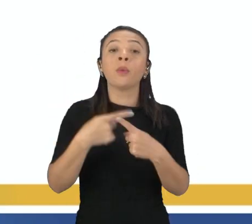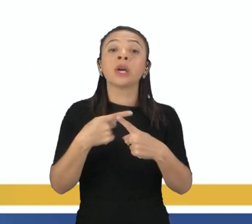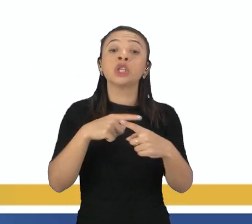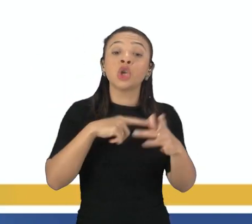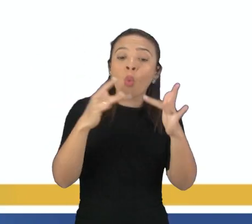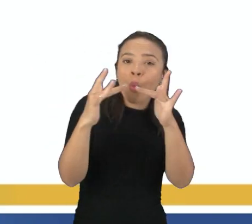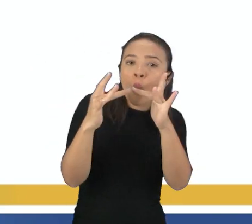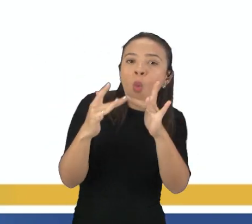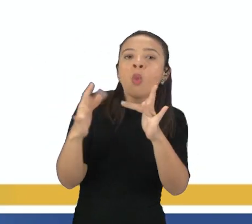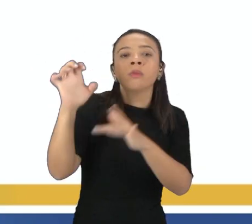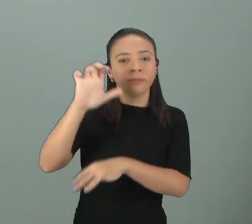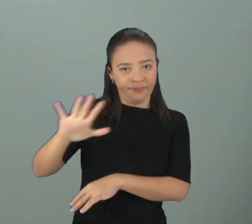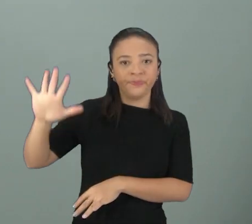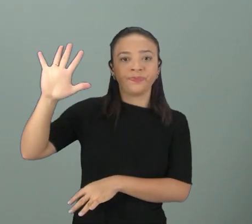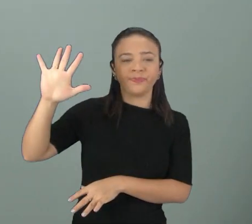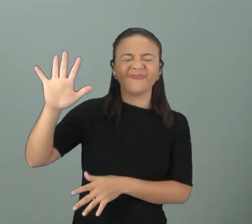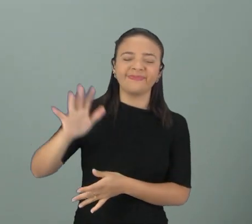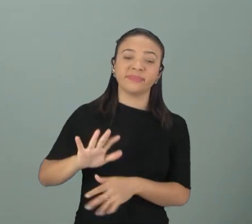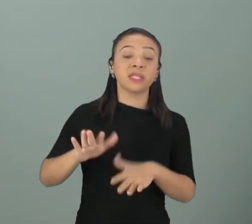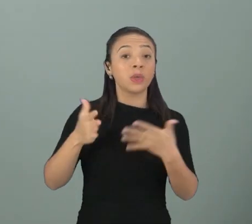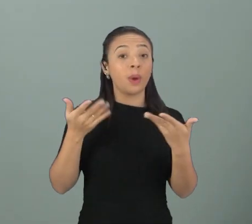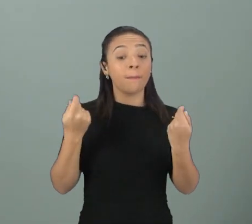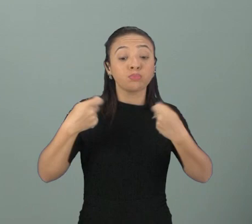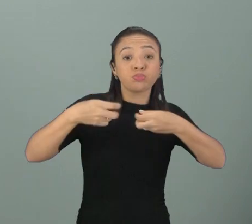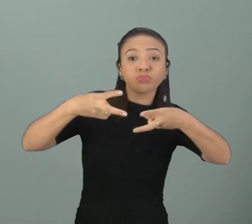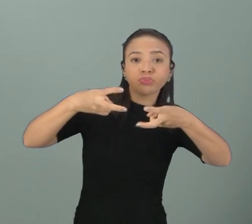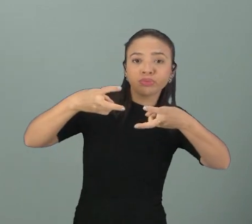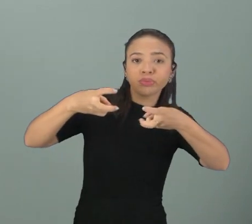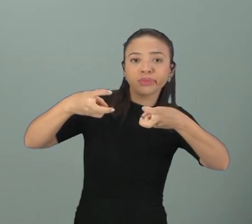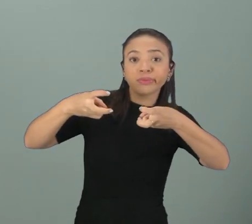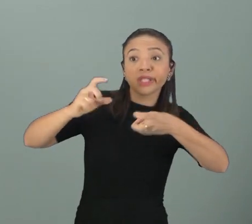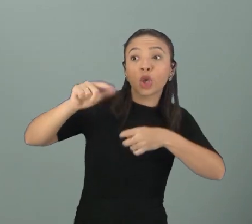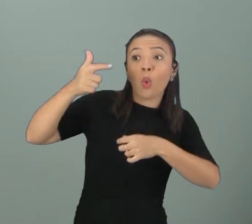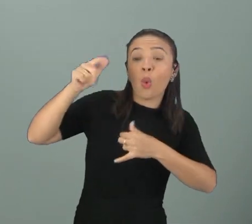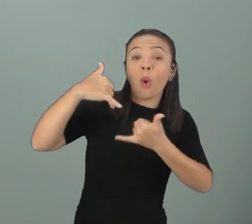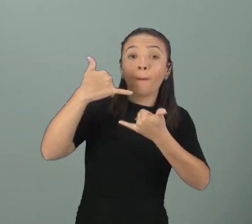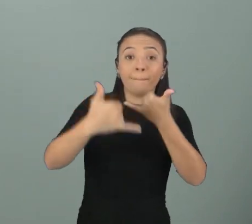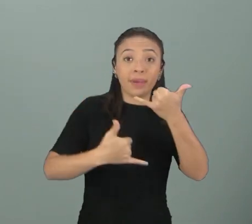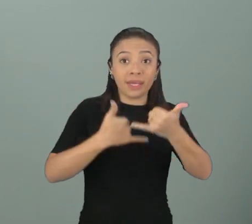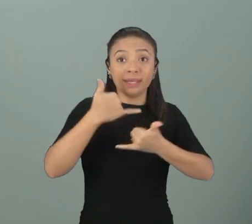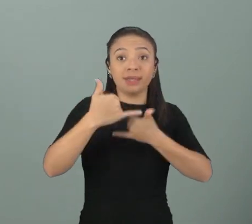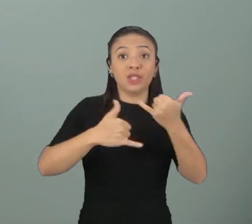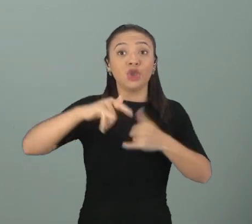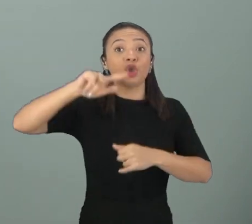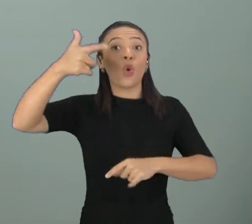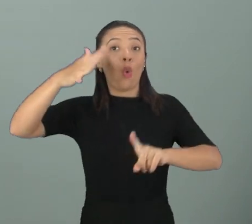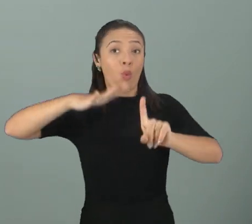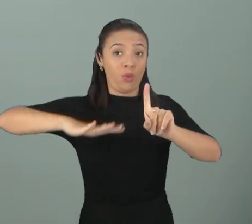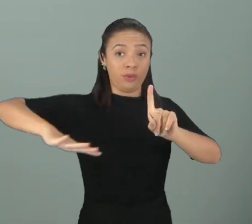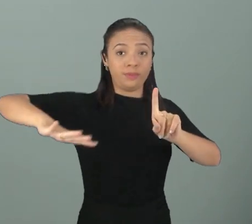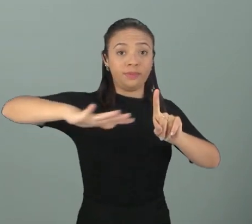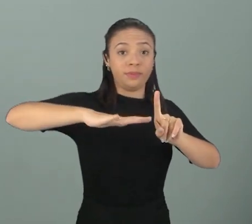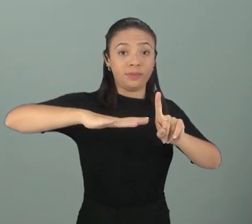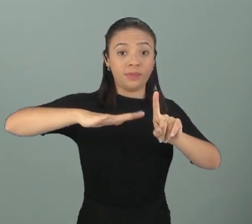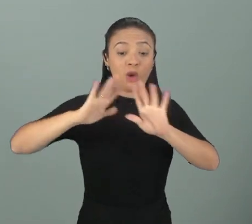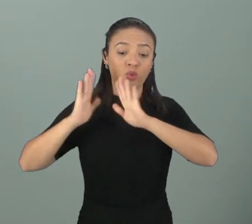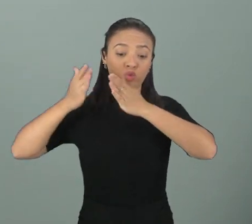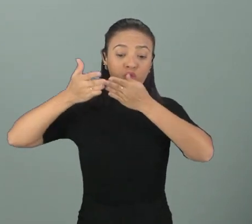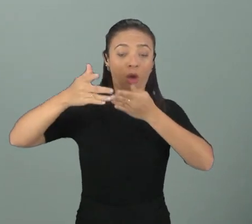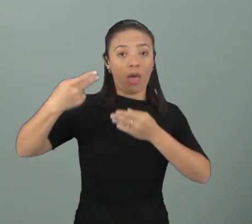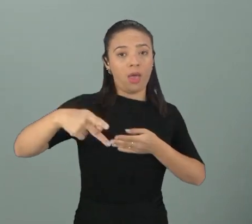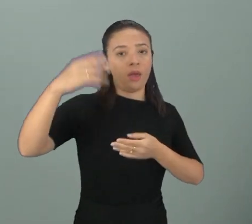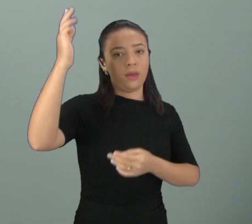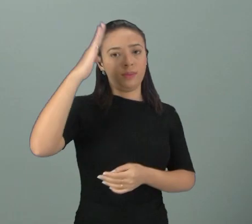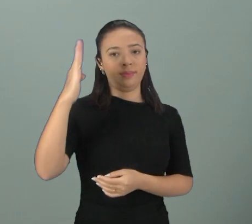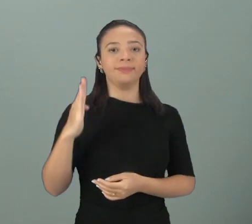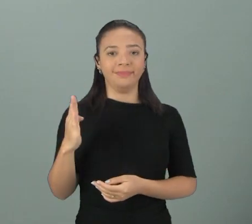o europeu. Então a gente já pode ver essas outras brincadeiras que esses outros povos trouxeram pra gente, né? Então,